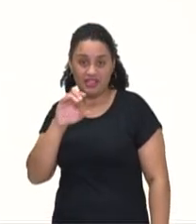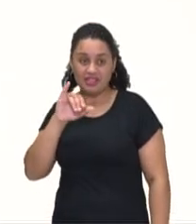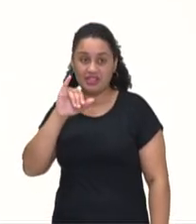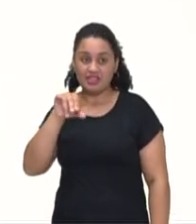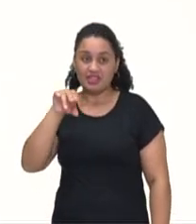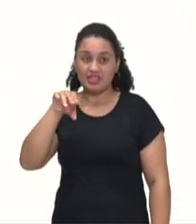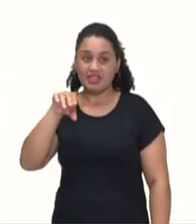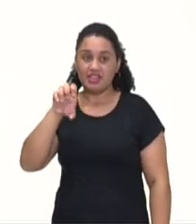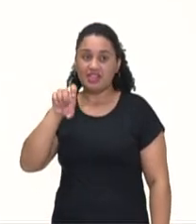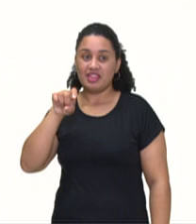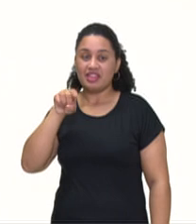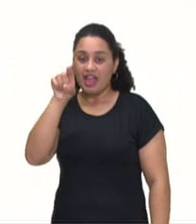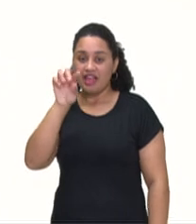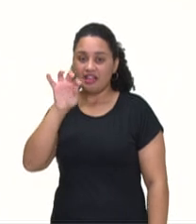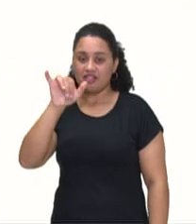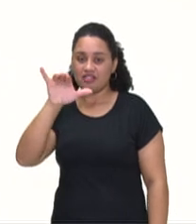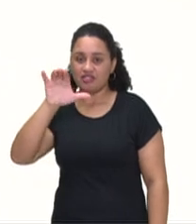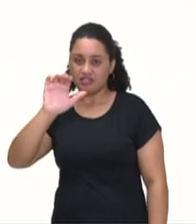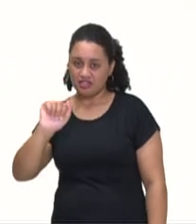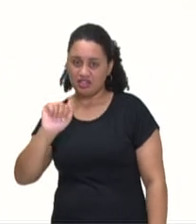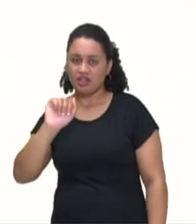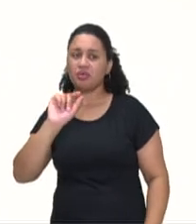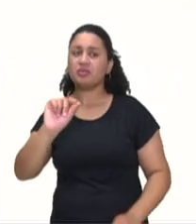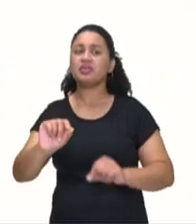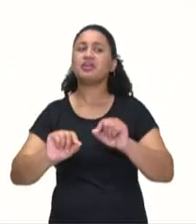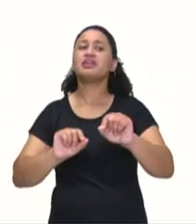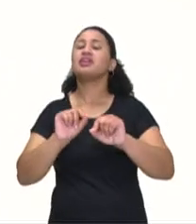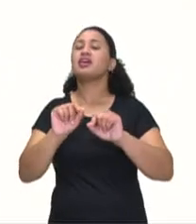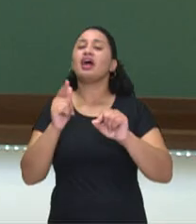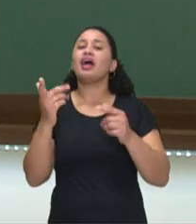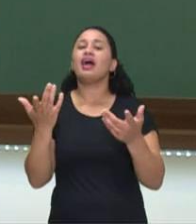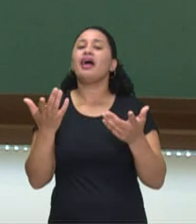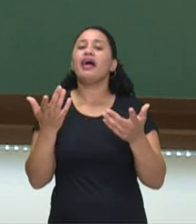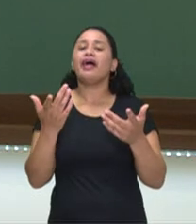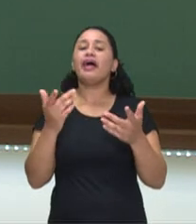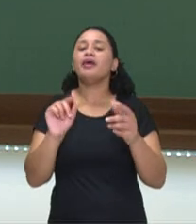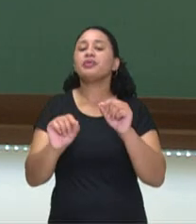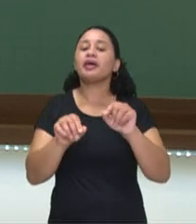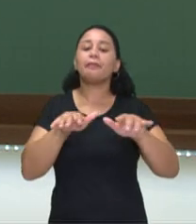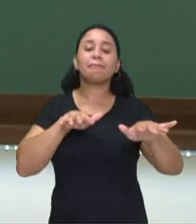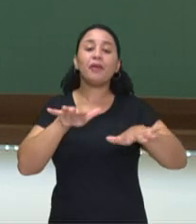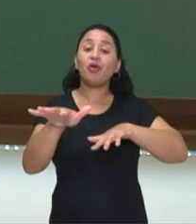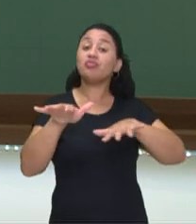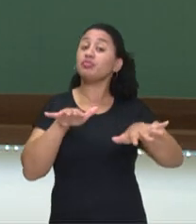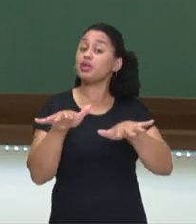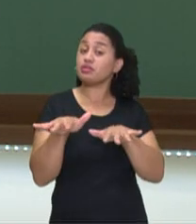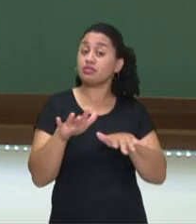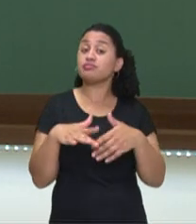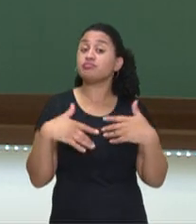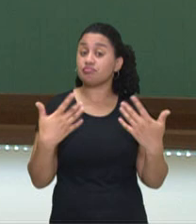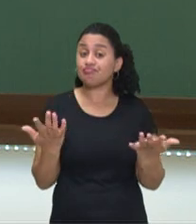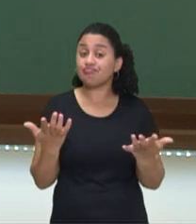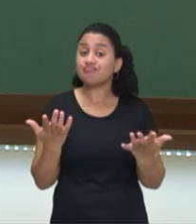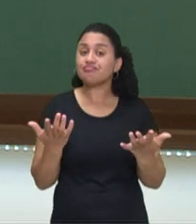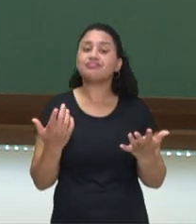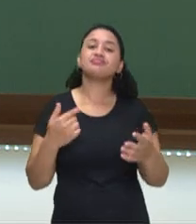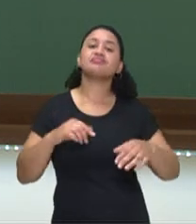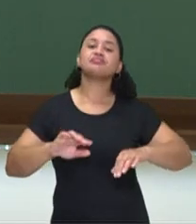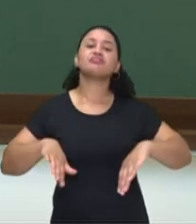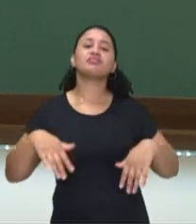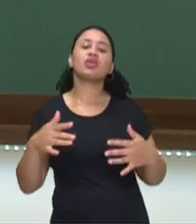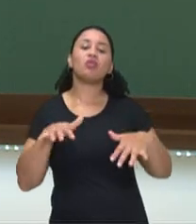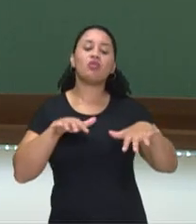ou cinética está ligado diretamente à ideia de movimento. Né? Então,